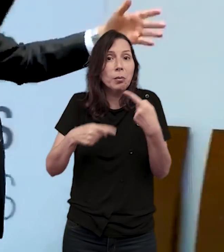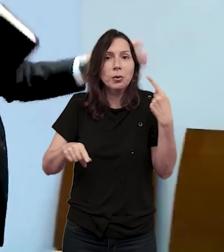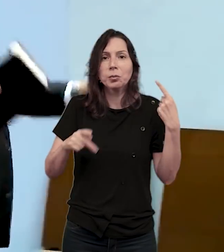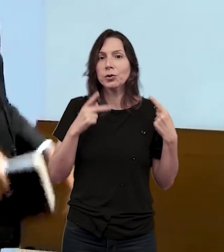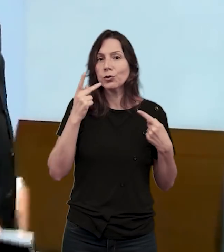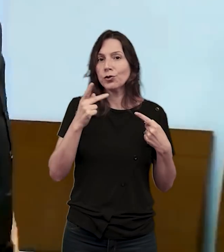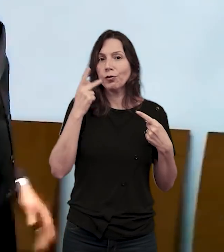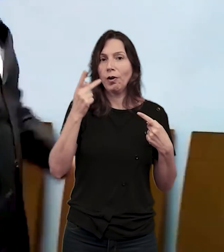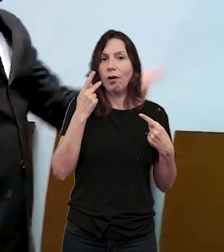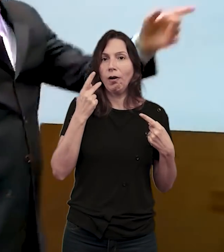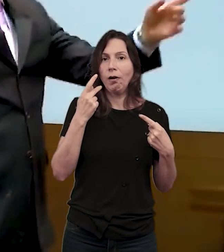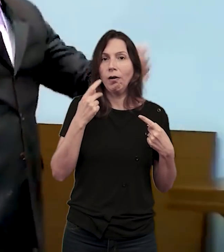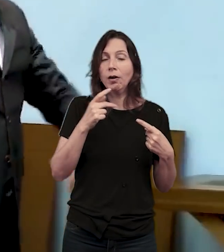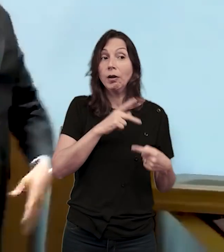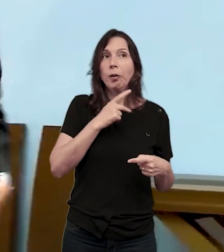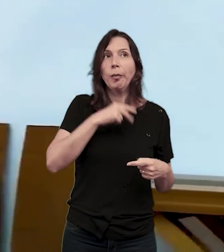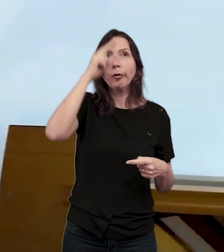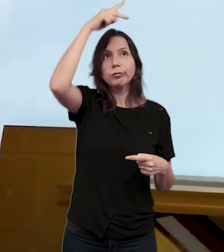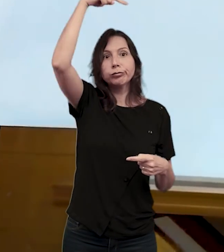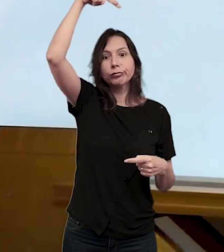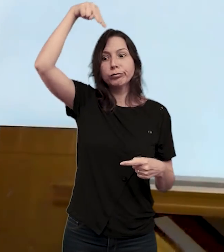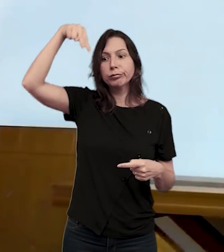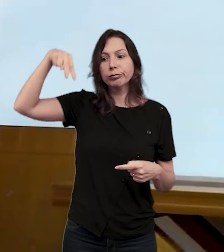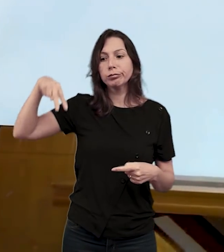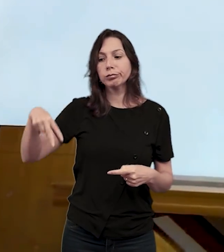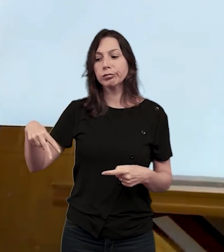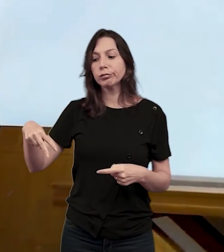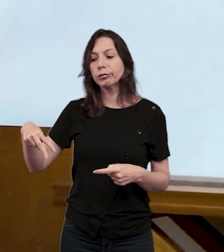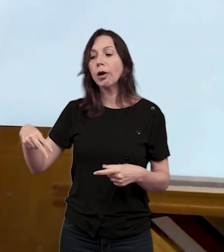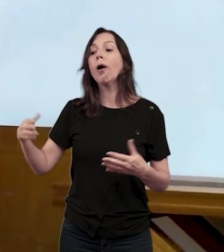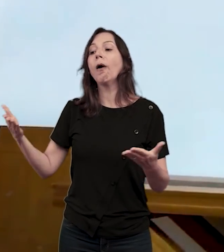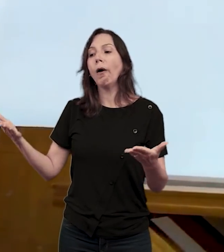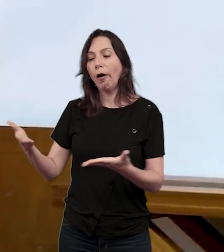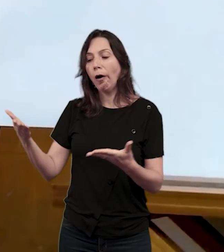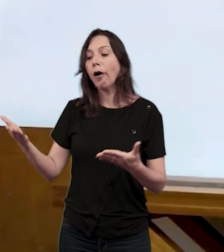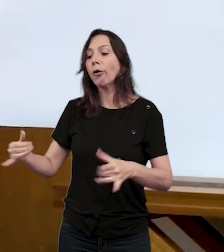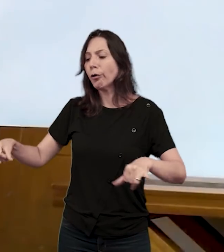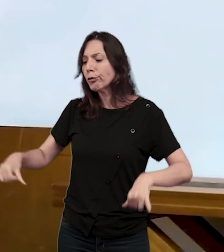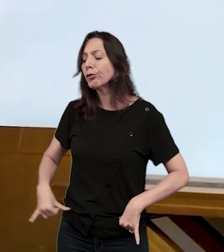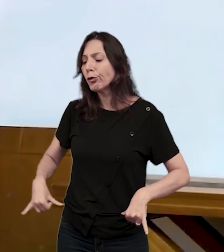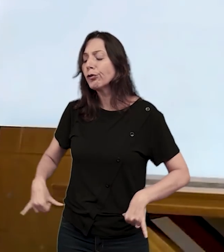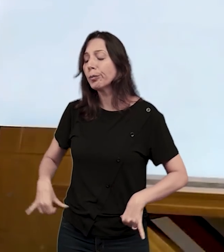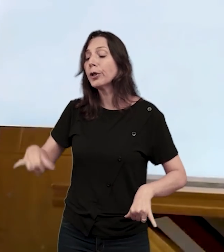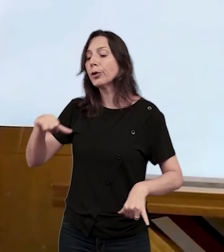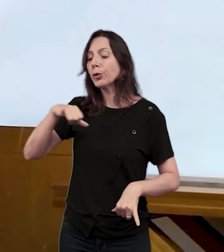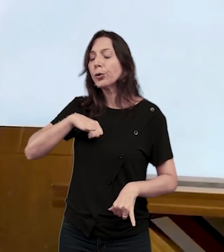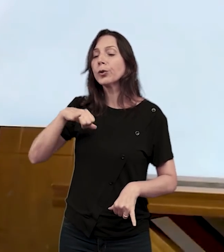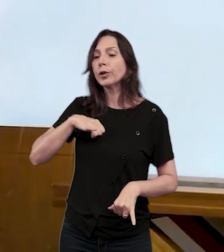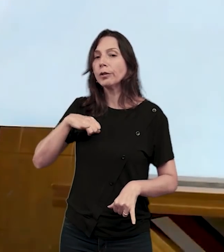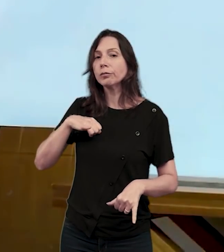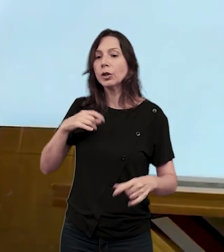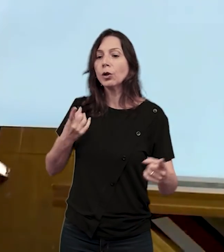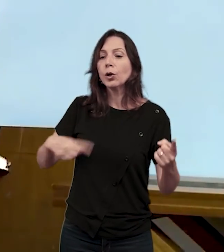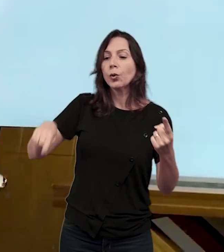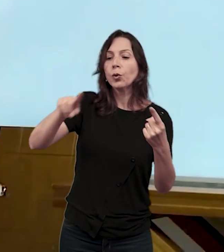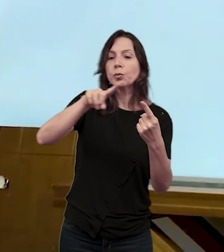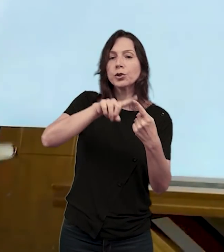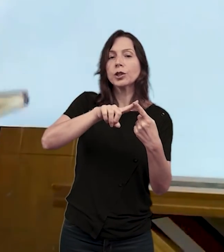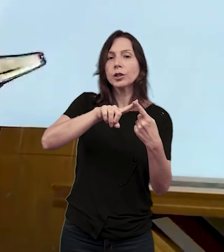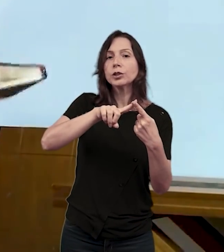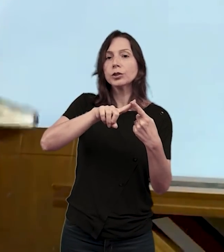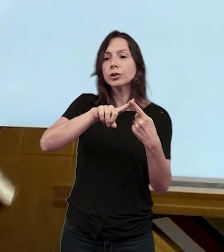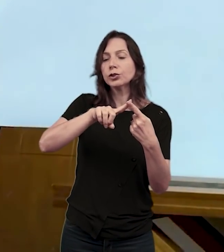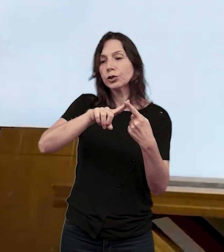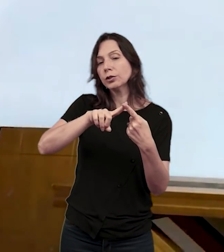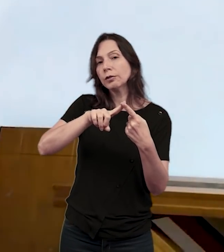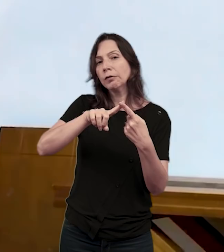Aí quando Deus desce de lá, agora botou um espinho na sua carne, para você não ficar soberbo. Mas não fique desanimado não, que eu vou te